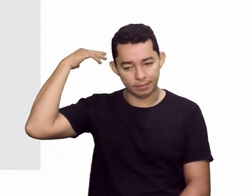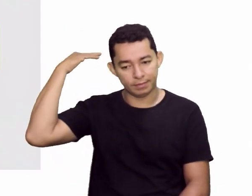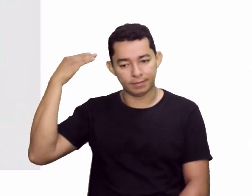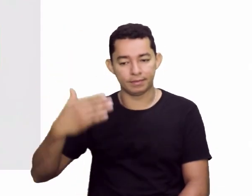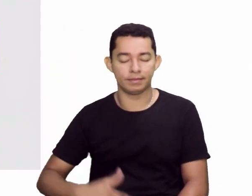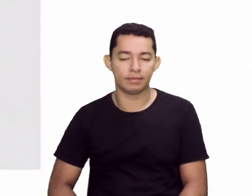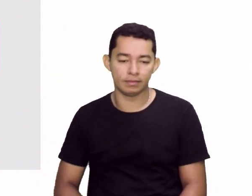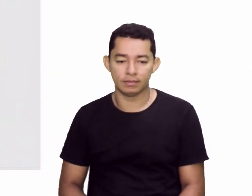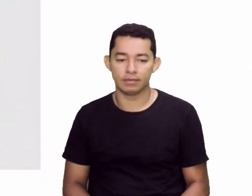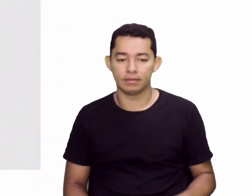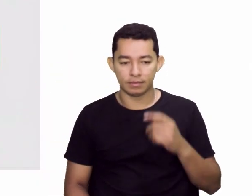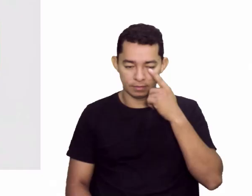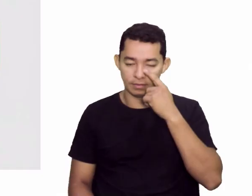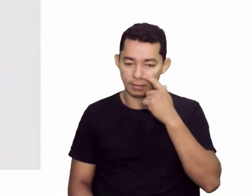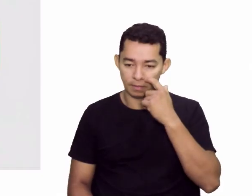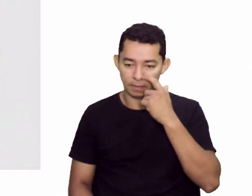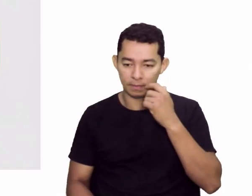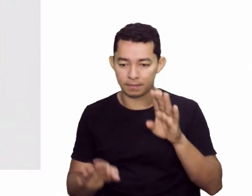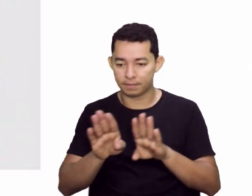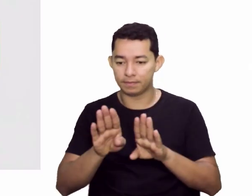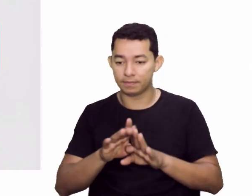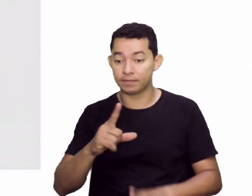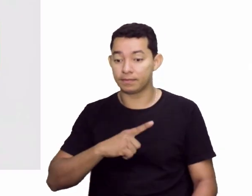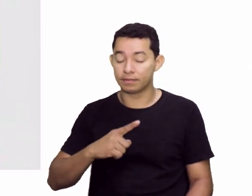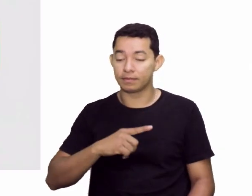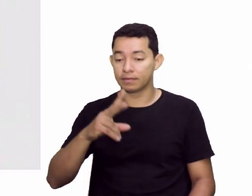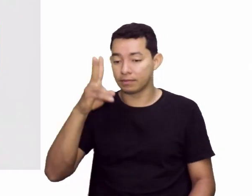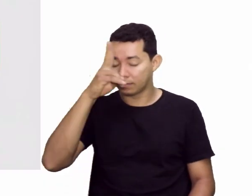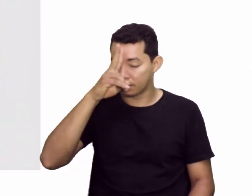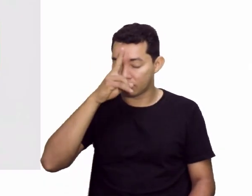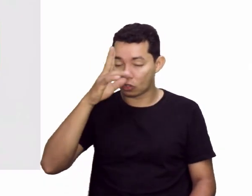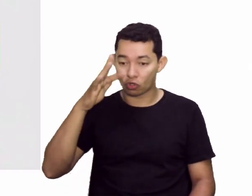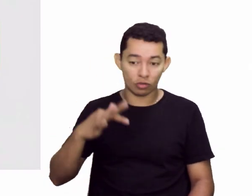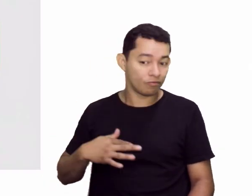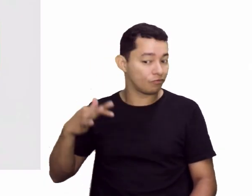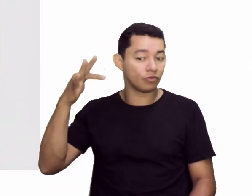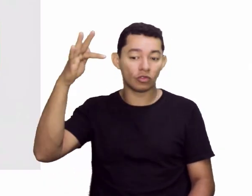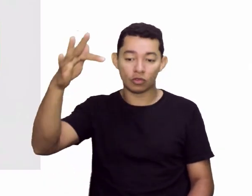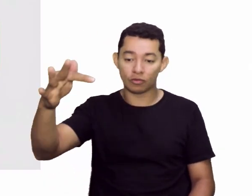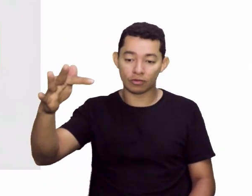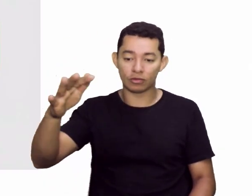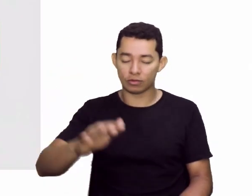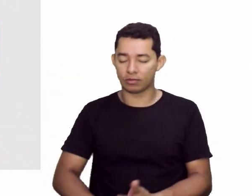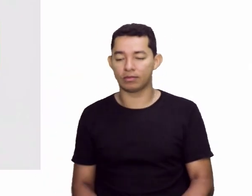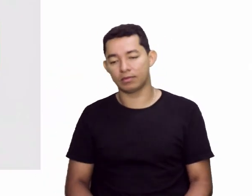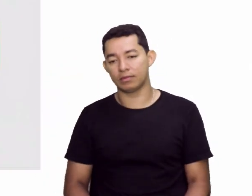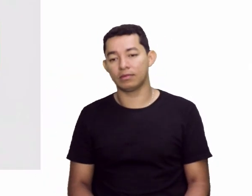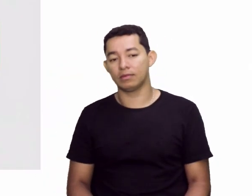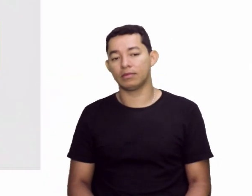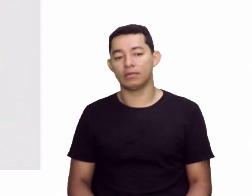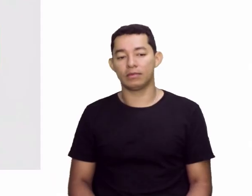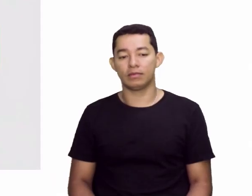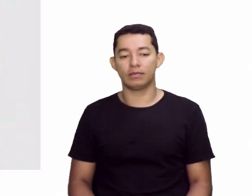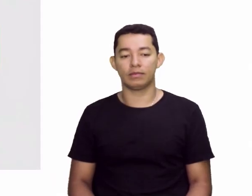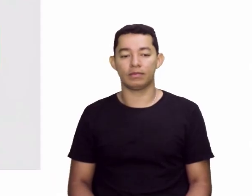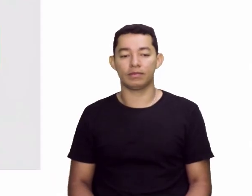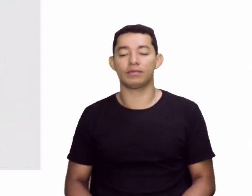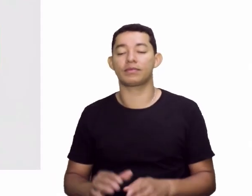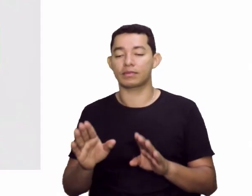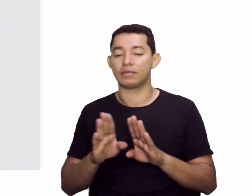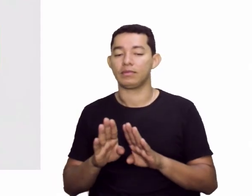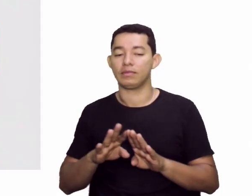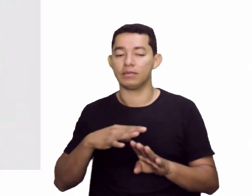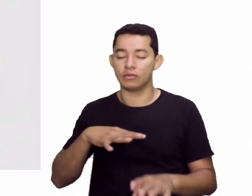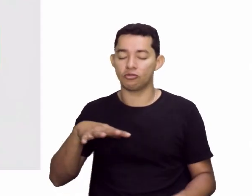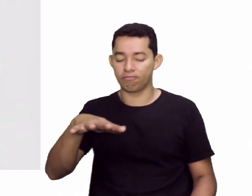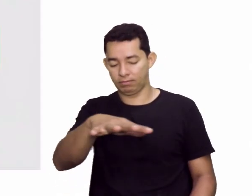contado. Também tem histórias que são contadas no futuro, que a gente já viu isso aí no cinema. E o cenário, né,